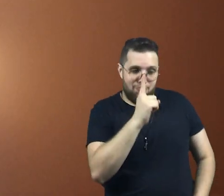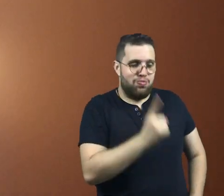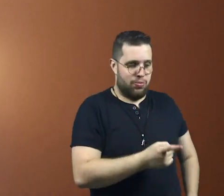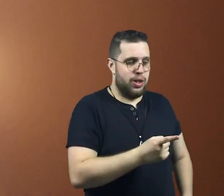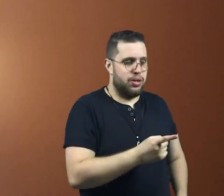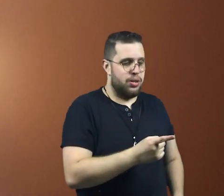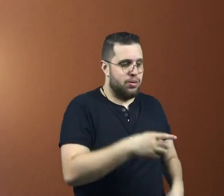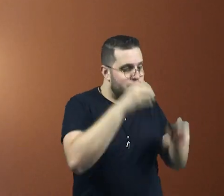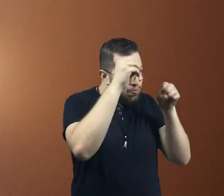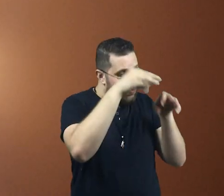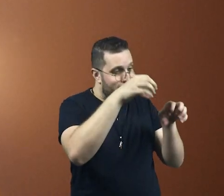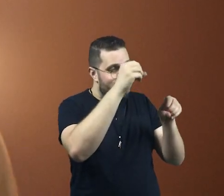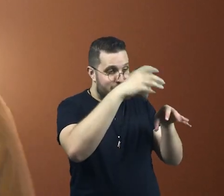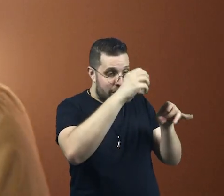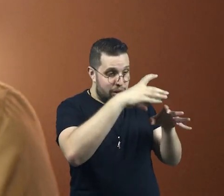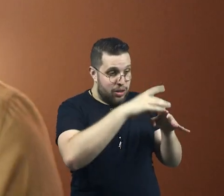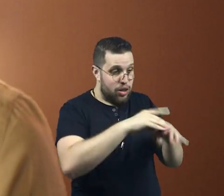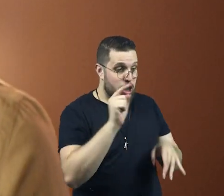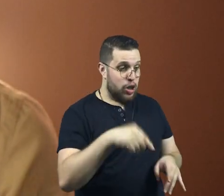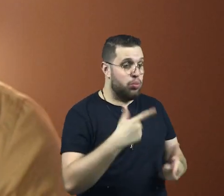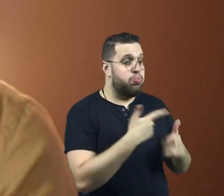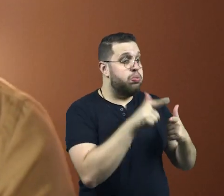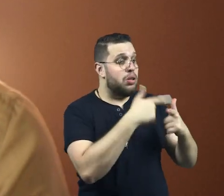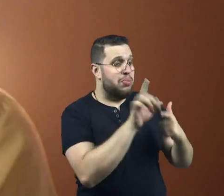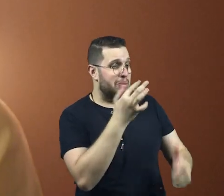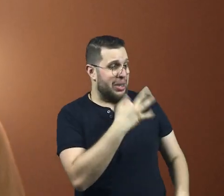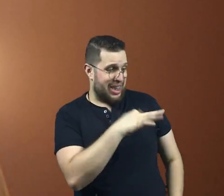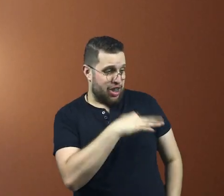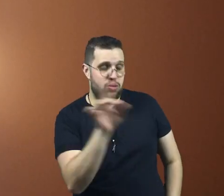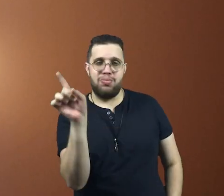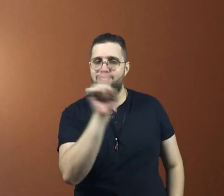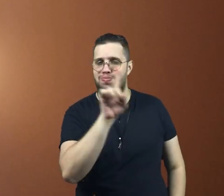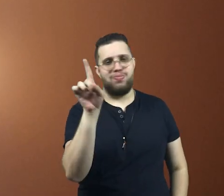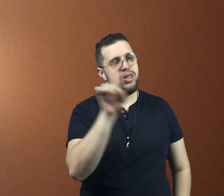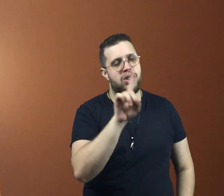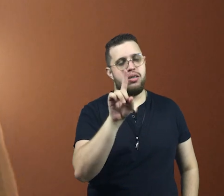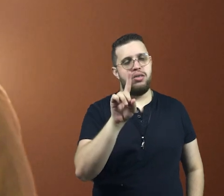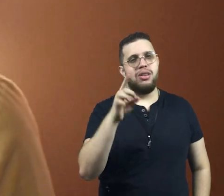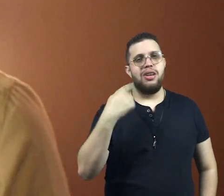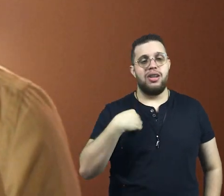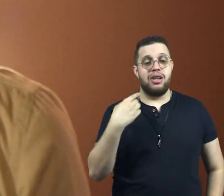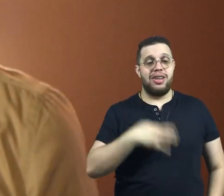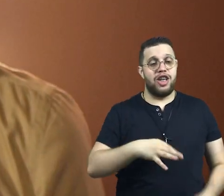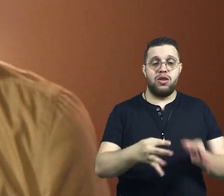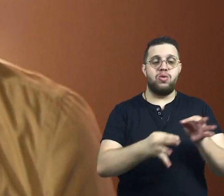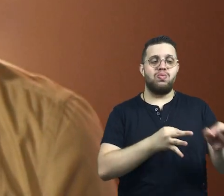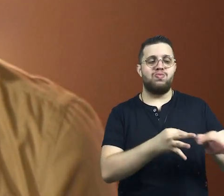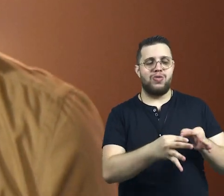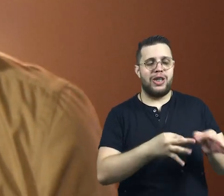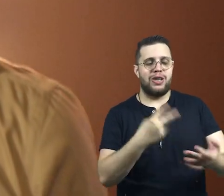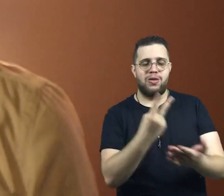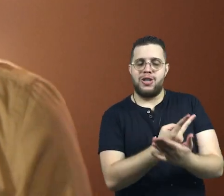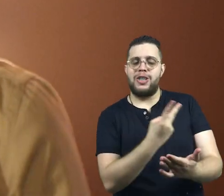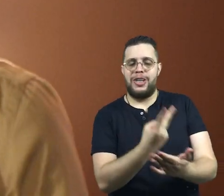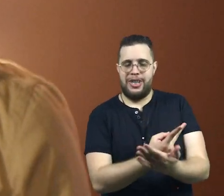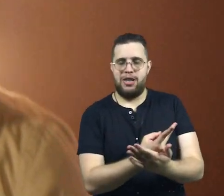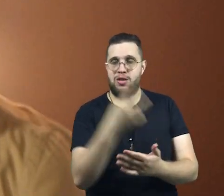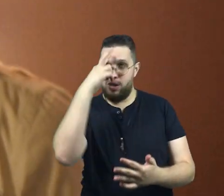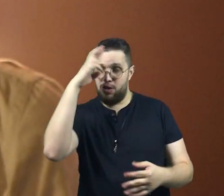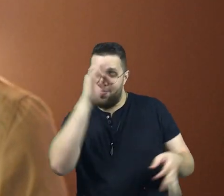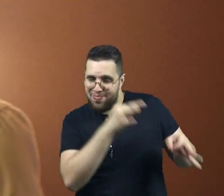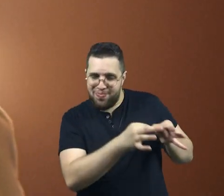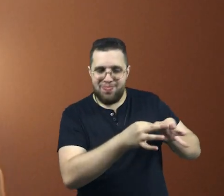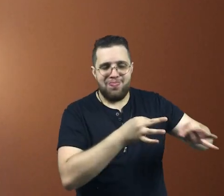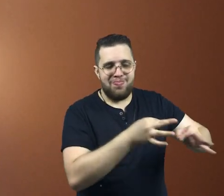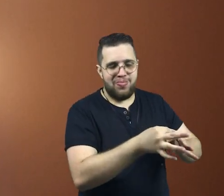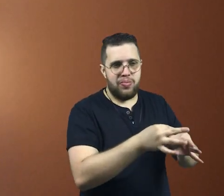está sentindo não é o problema. Existe algo que está sendo corrigido. Aleluia. E o filho